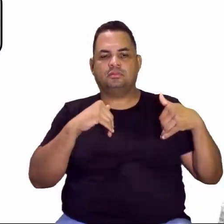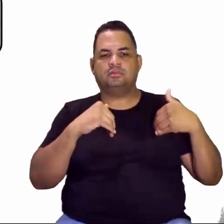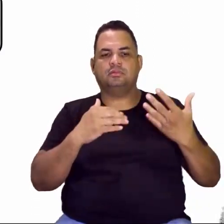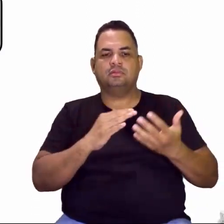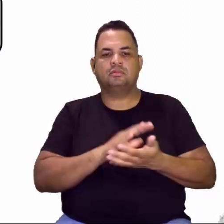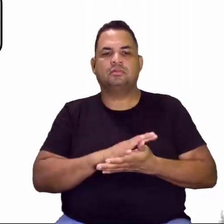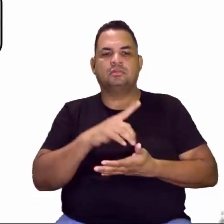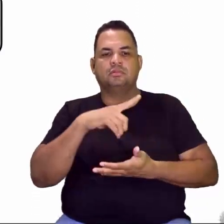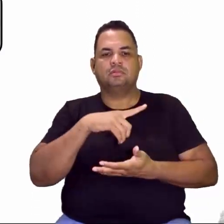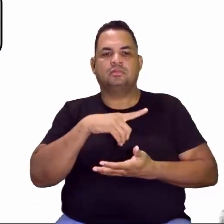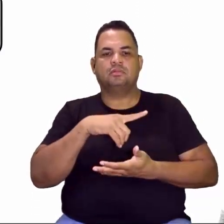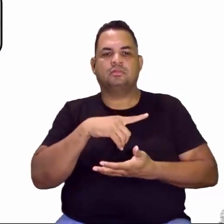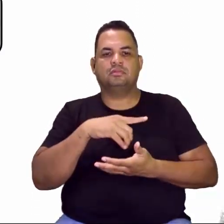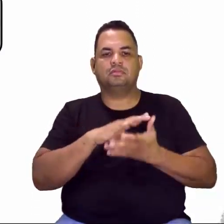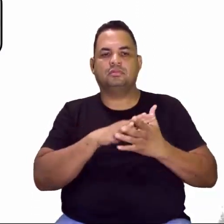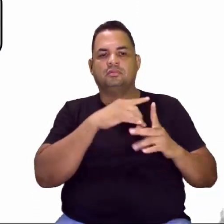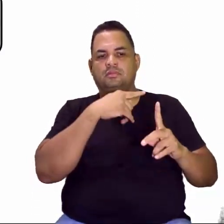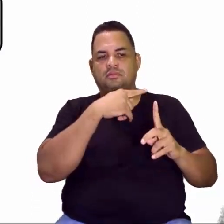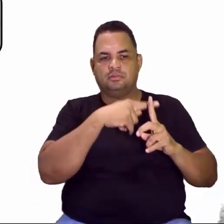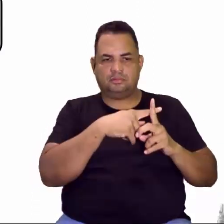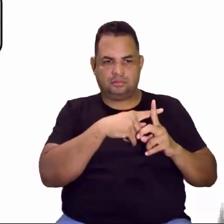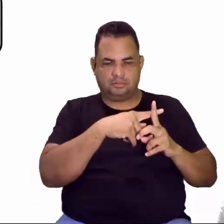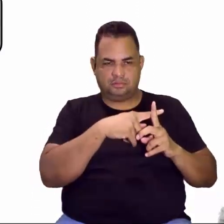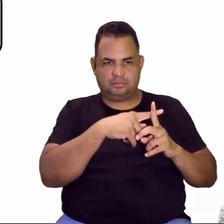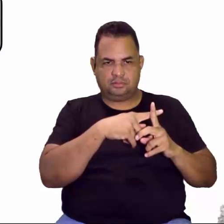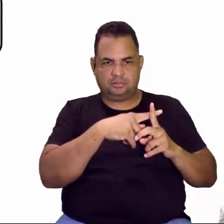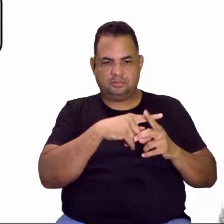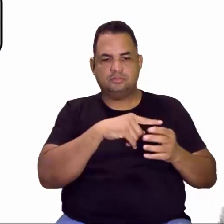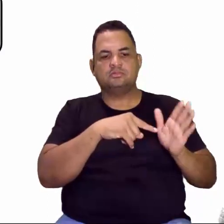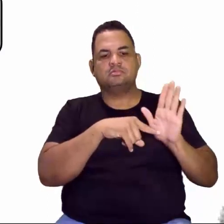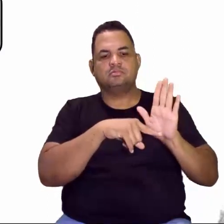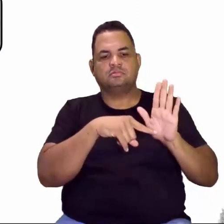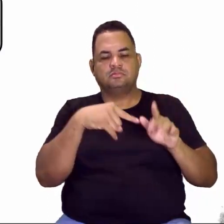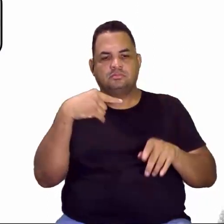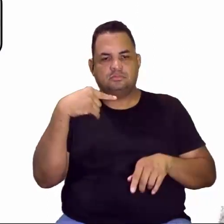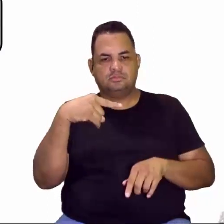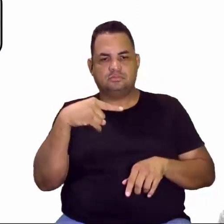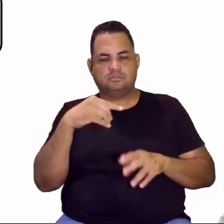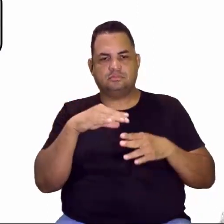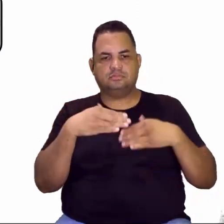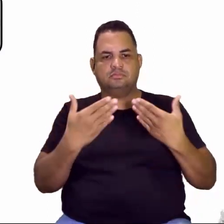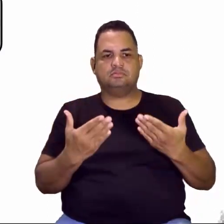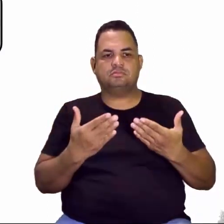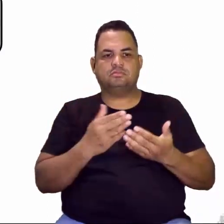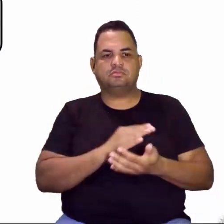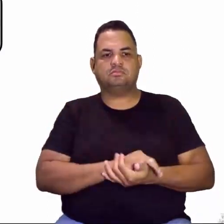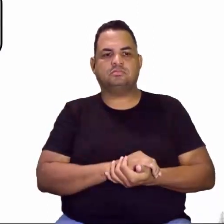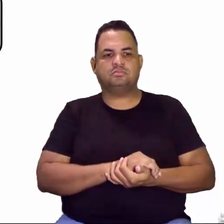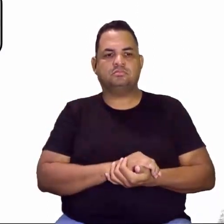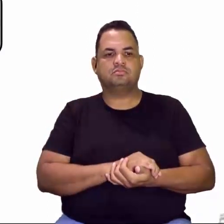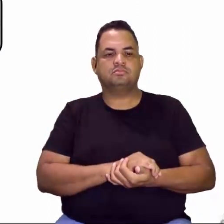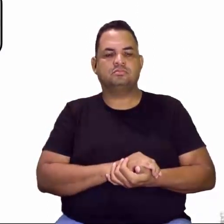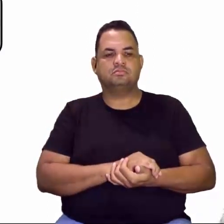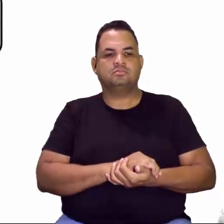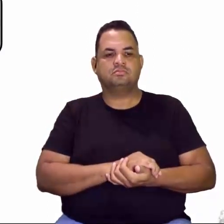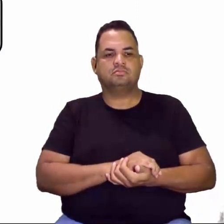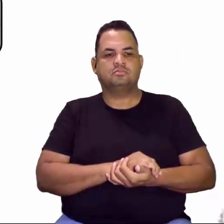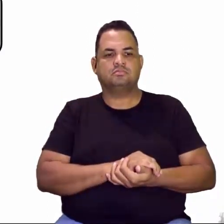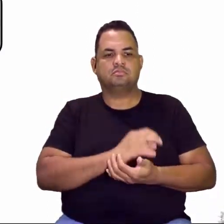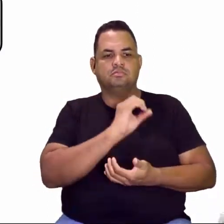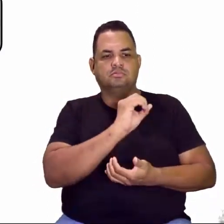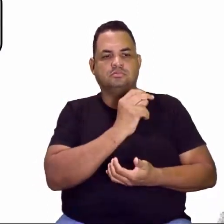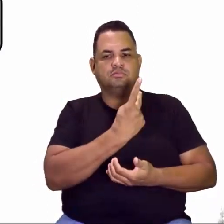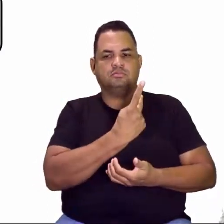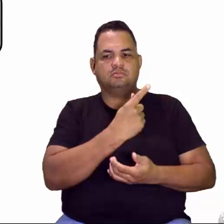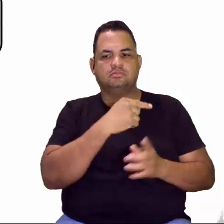Nós vamos ter carga positiva e carga negativa, onde a carga negativa corresponde